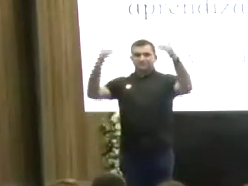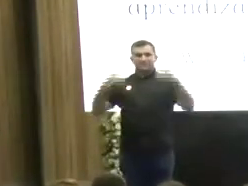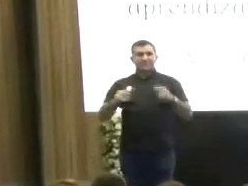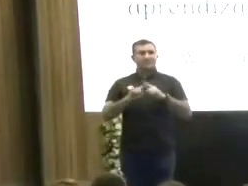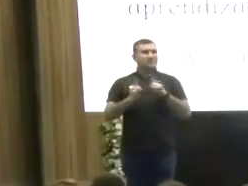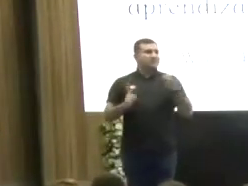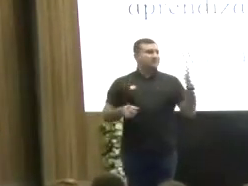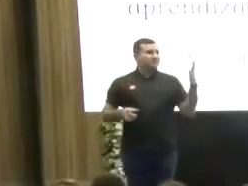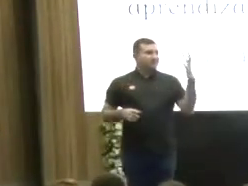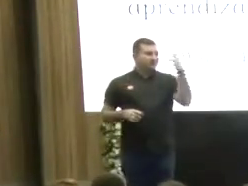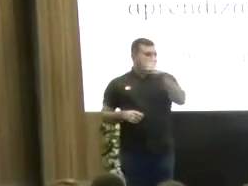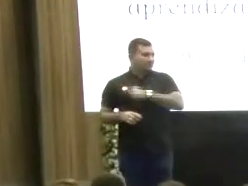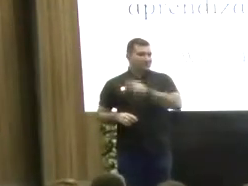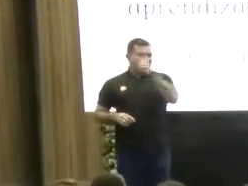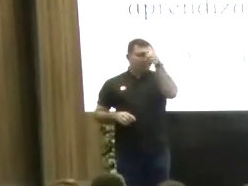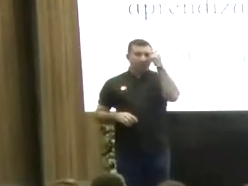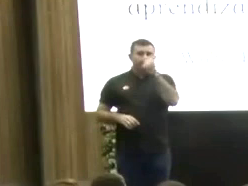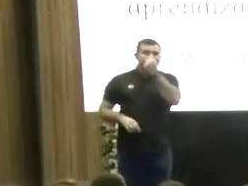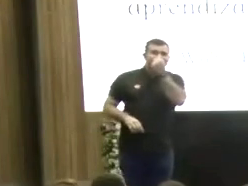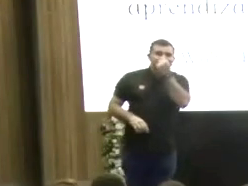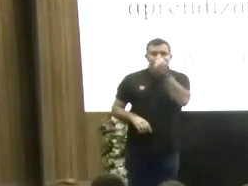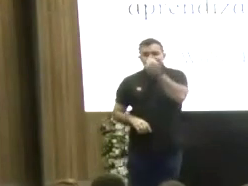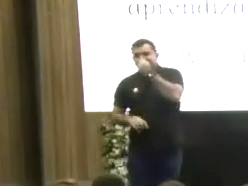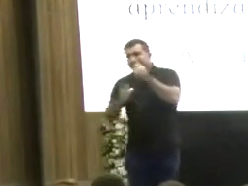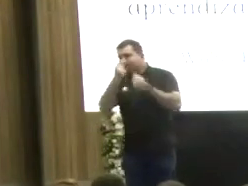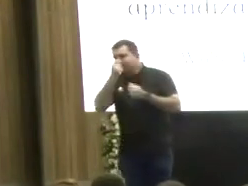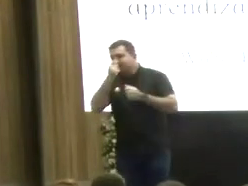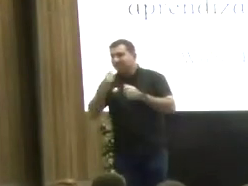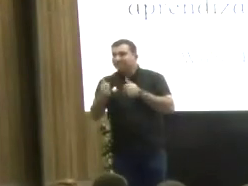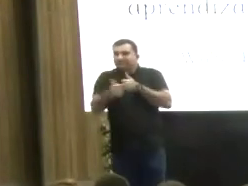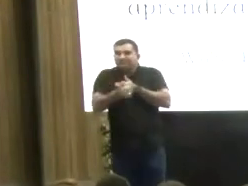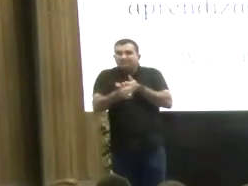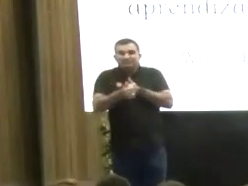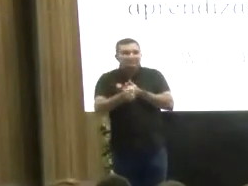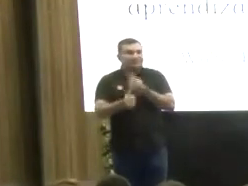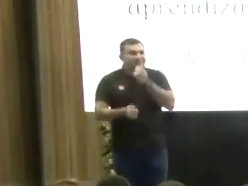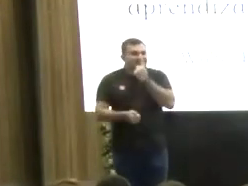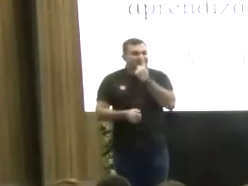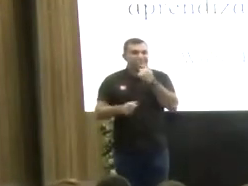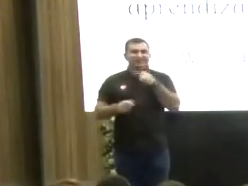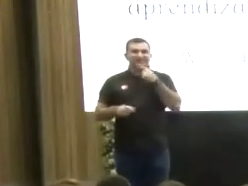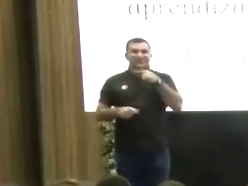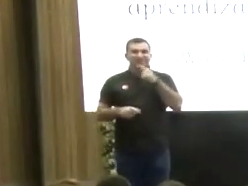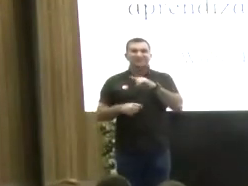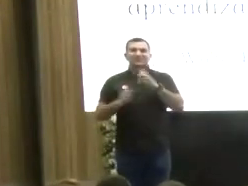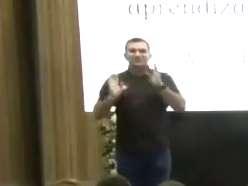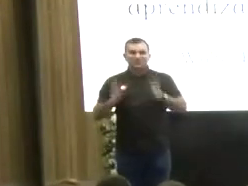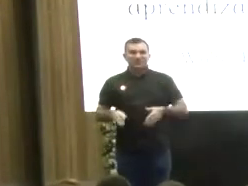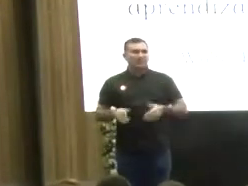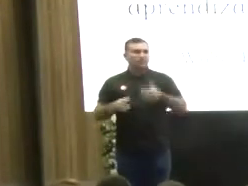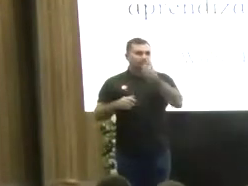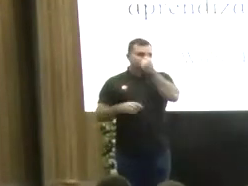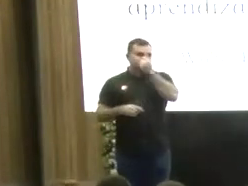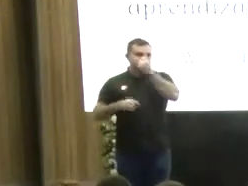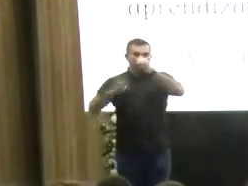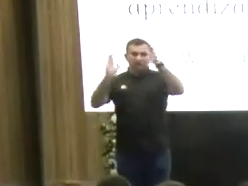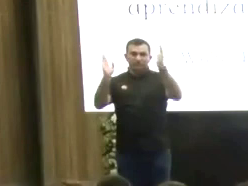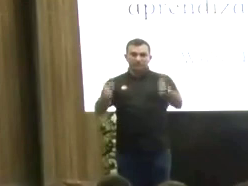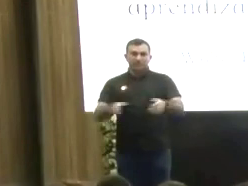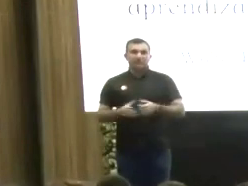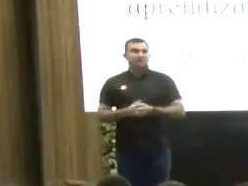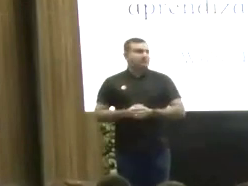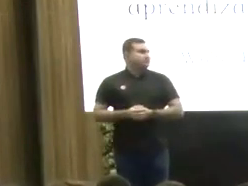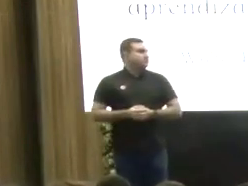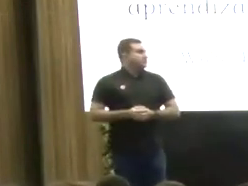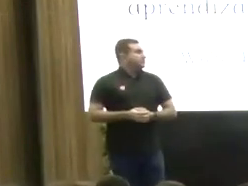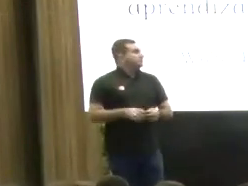coisa linda, Luiz. Não tem como a gente estar mais próximo do que o que a gente já está. Está muito lindo o auditório. E eu